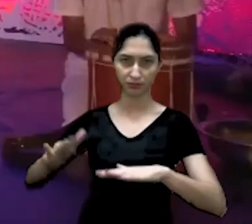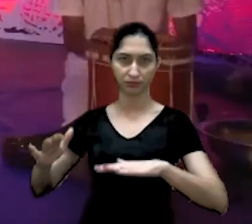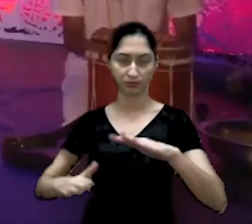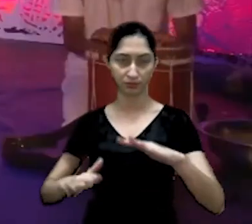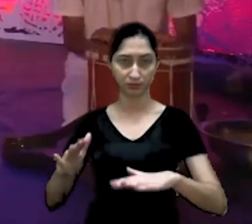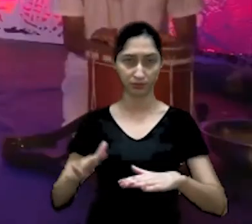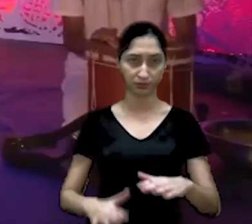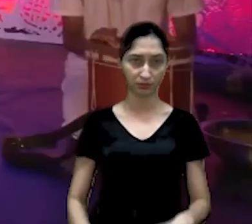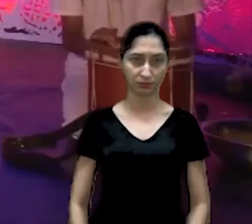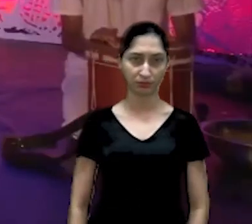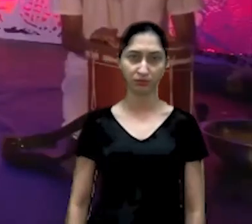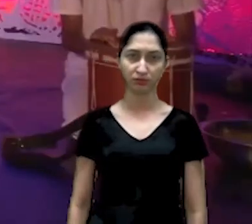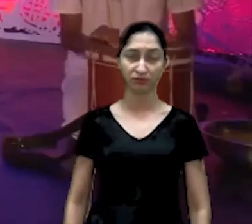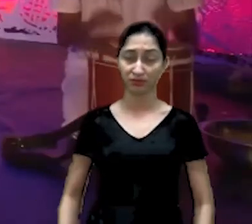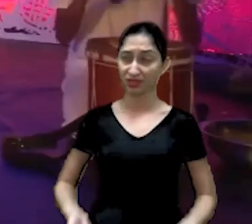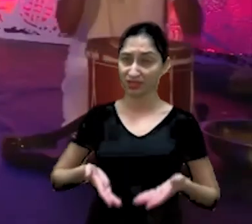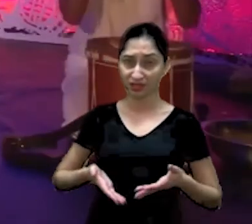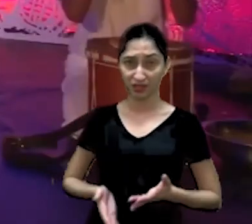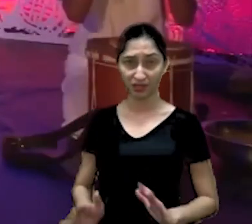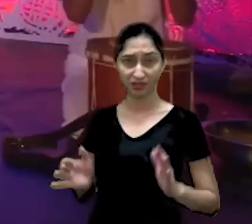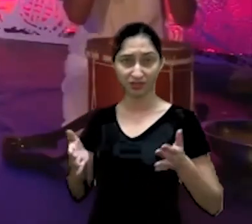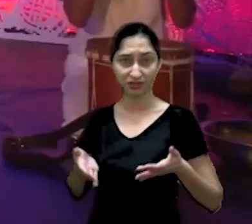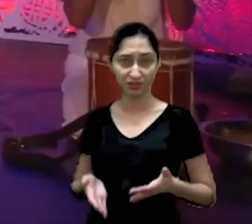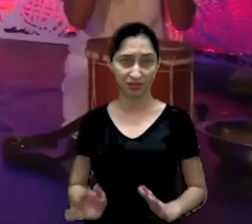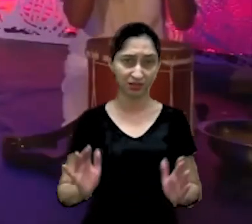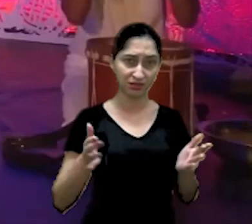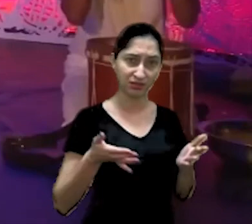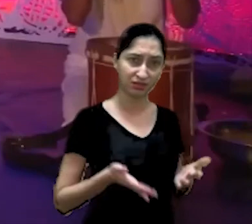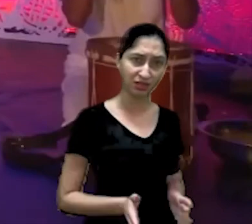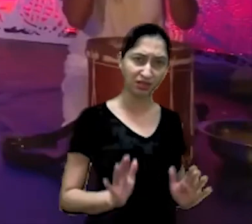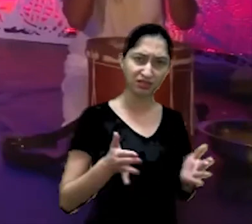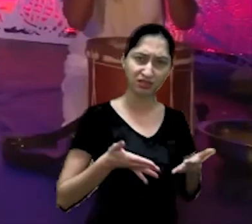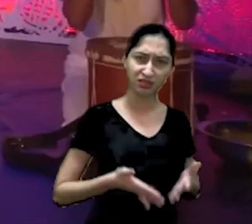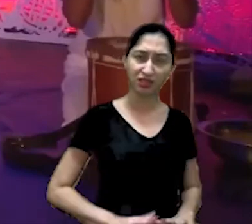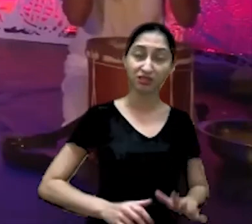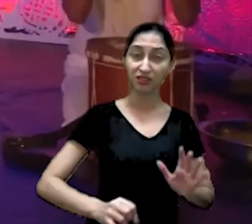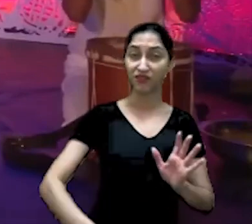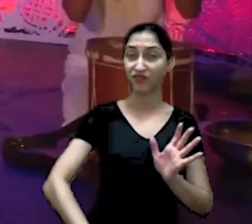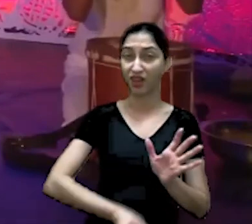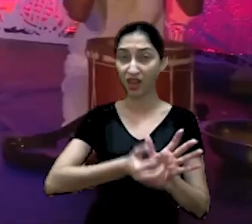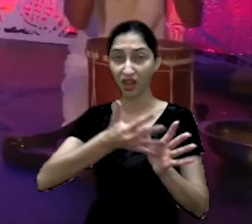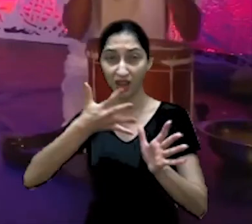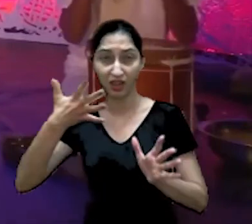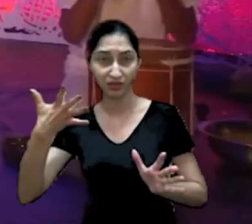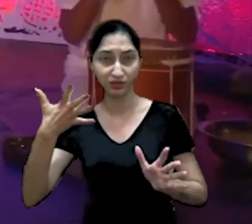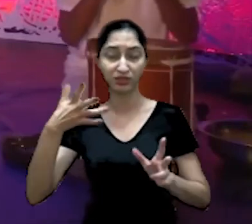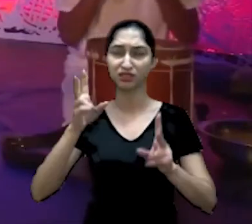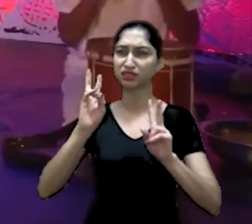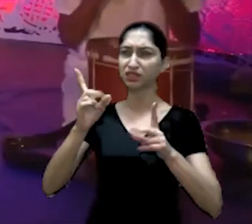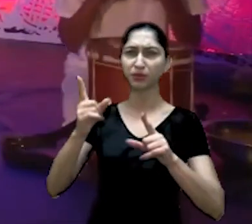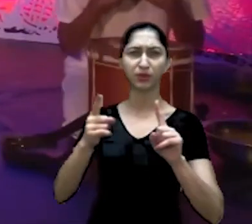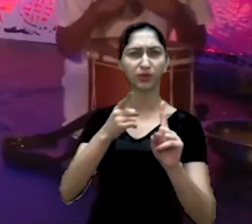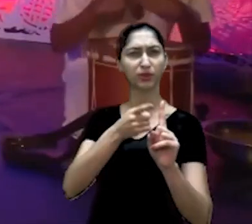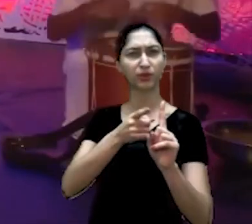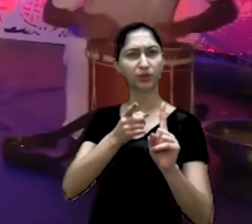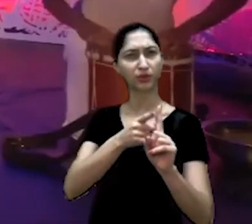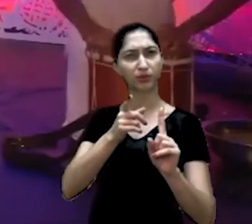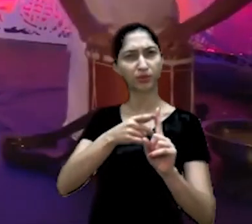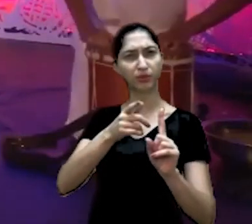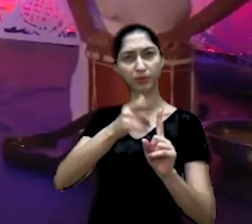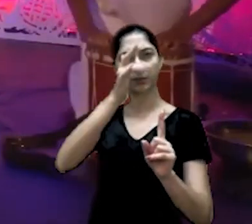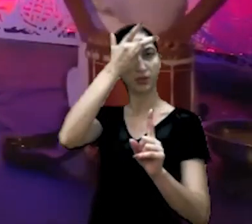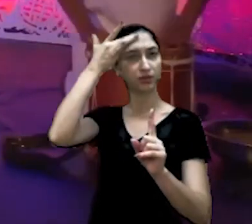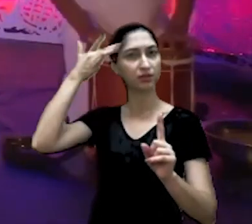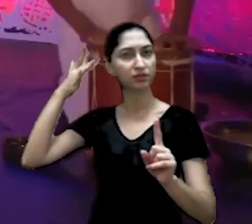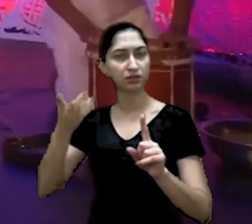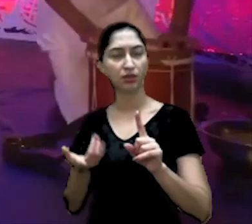Nascem milhares dos nossos cada vez que um dos nossos cai. Ágata. Nascem milhares dos nossos cada vez que